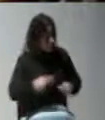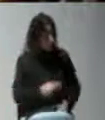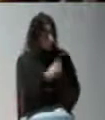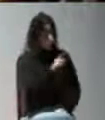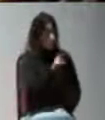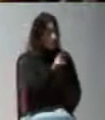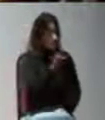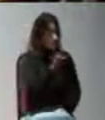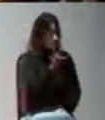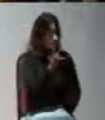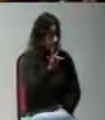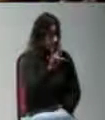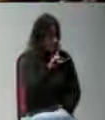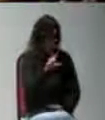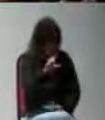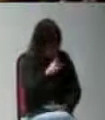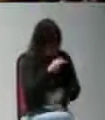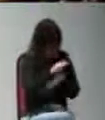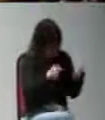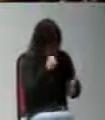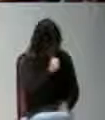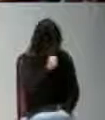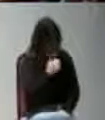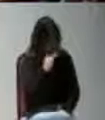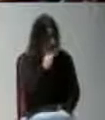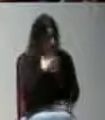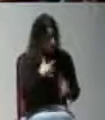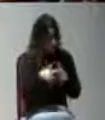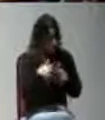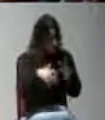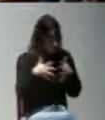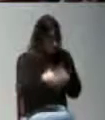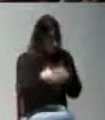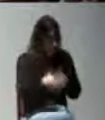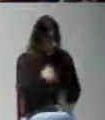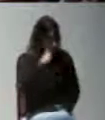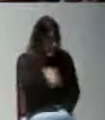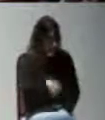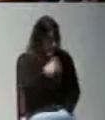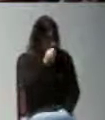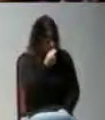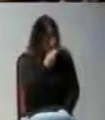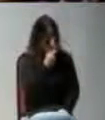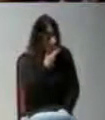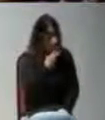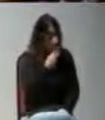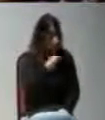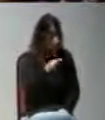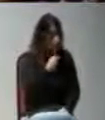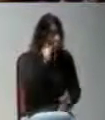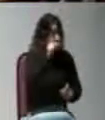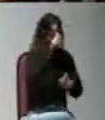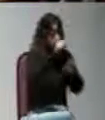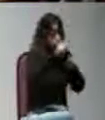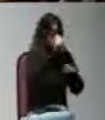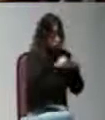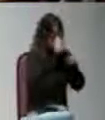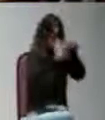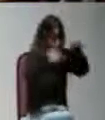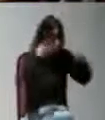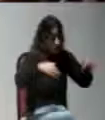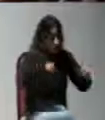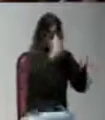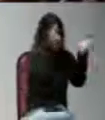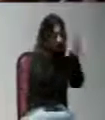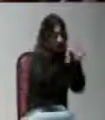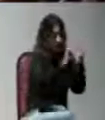coloca a problemática complexa ao implodir a unidade do sujeito que pertence a uma classe, a um sexo, a